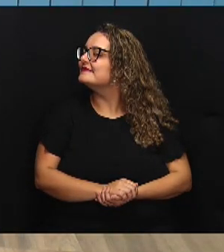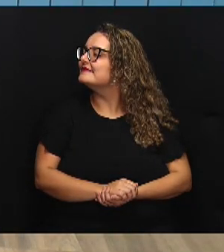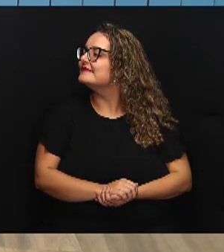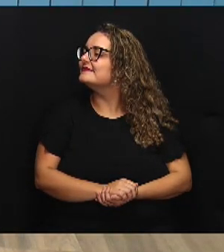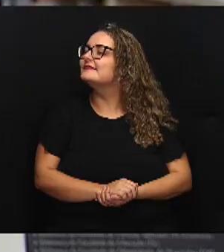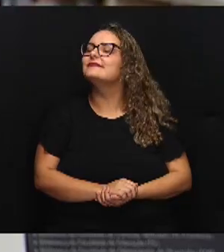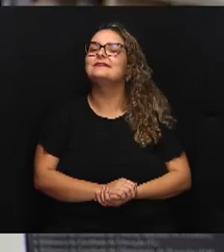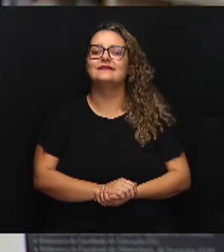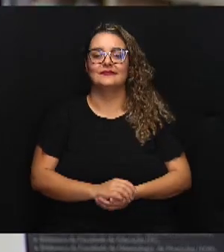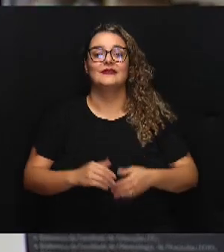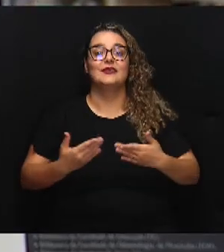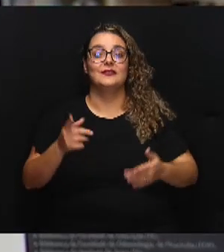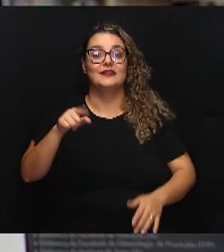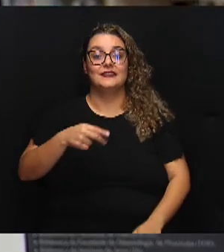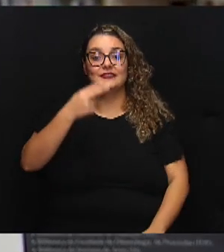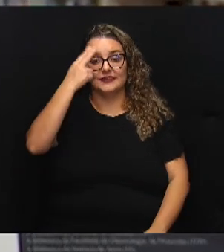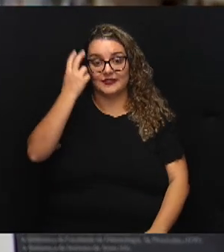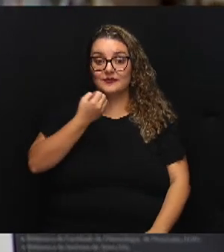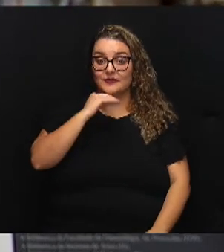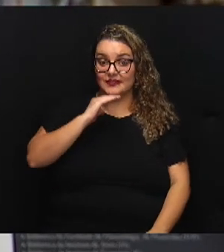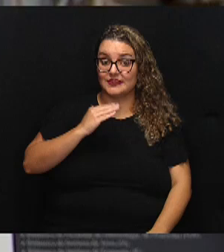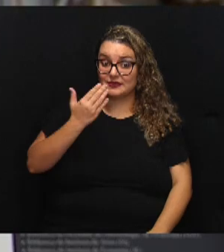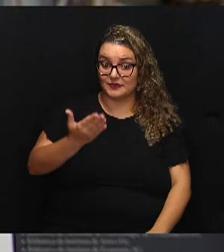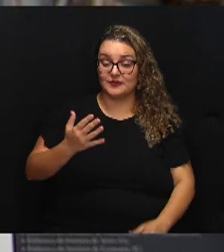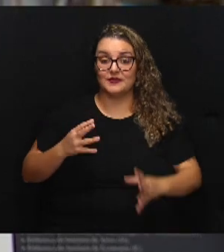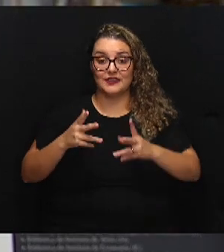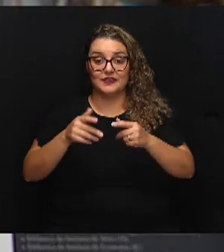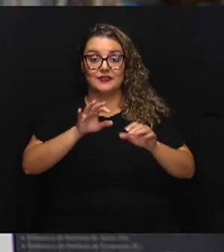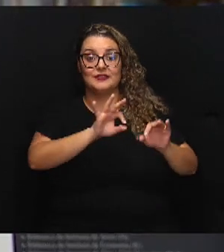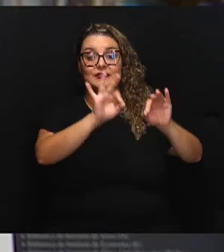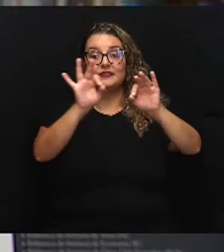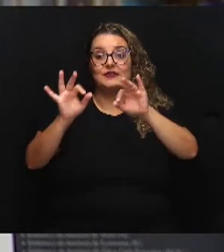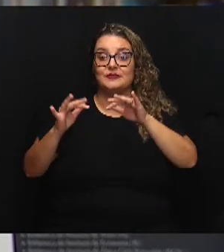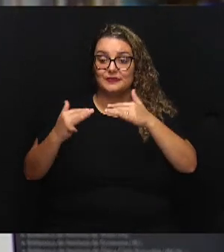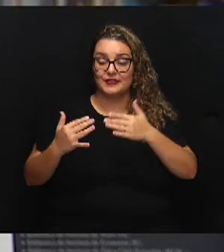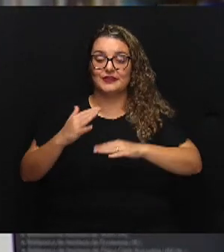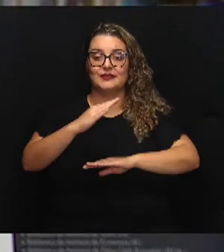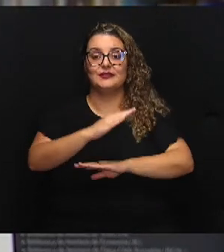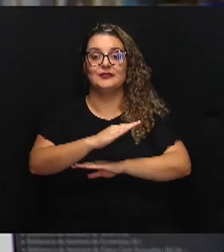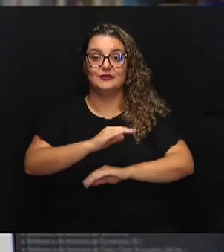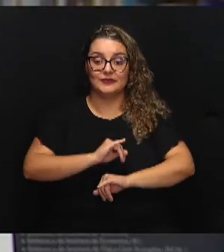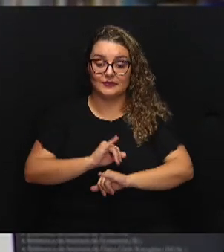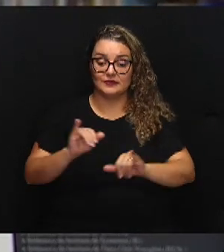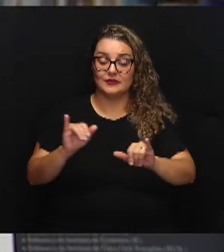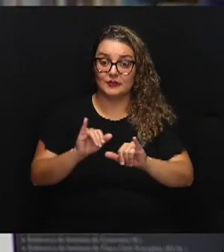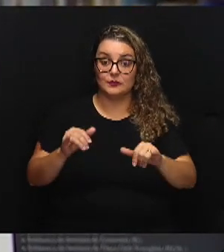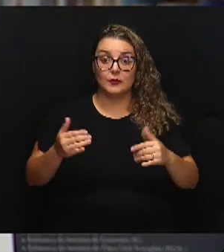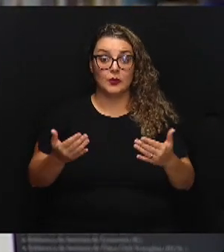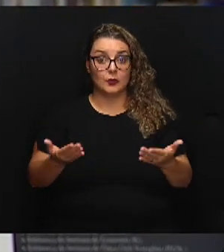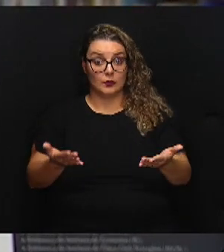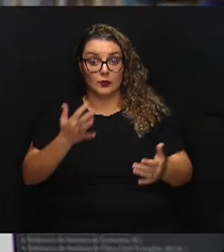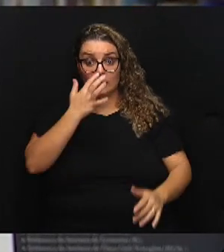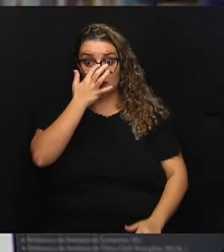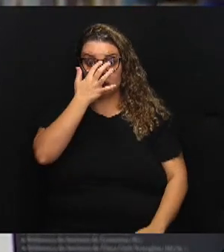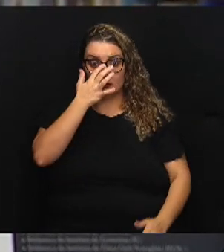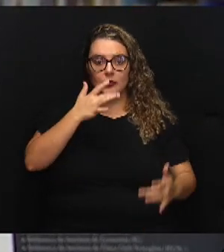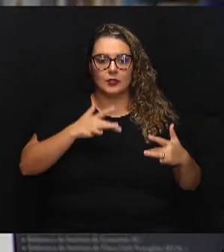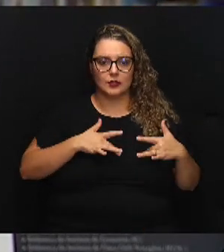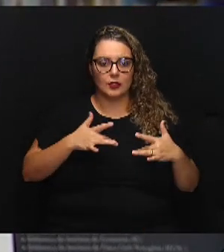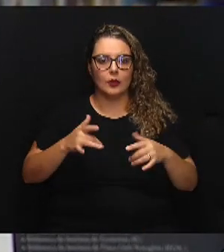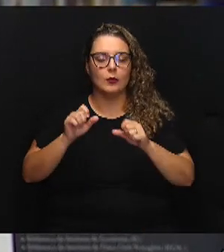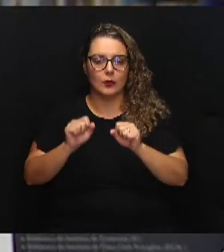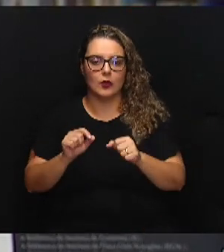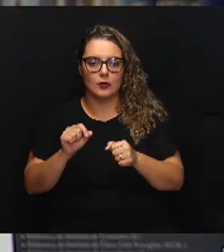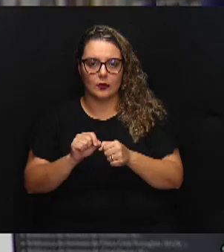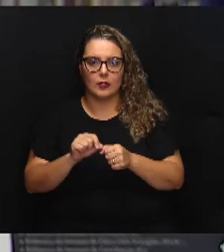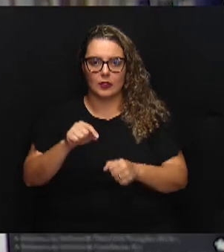Bom, é isso aí, Gabriel. Boa tarde para você, boa tarde para todo mundo acompanhando o Câmara Notícia. Bom, as doações podem ser feitas